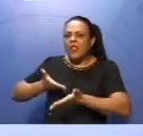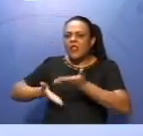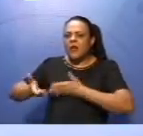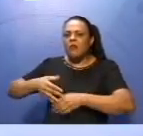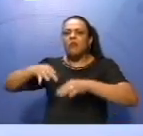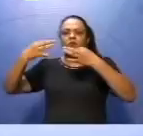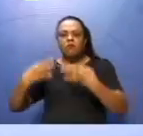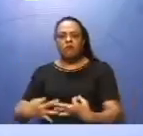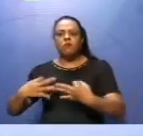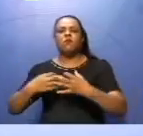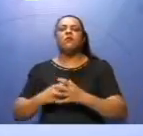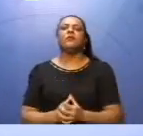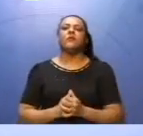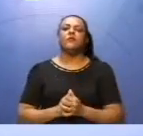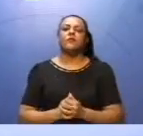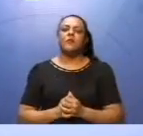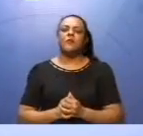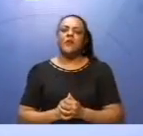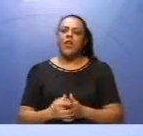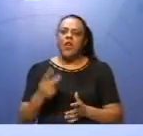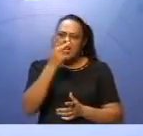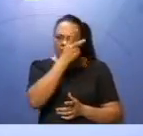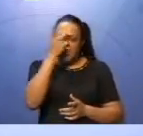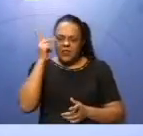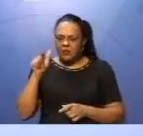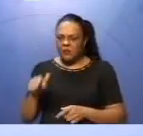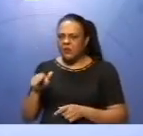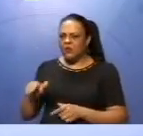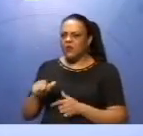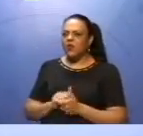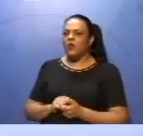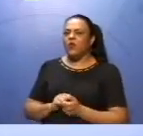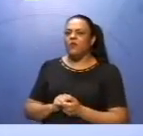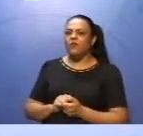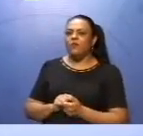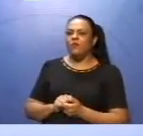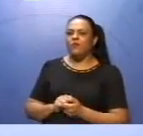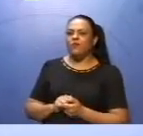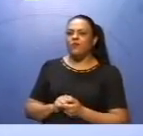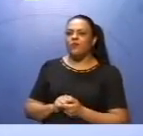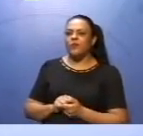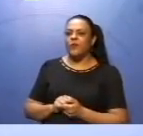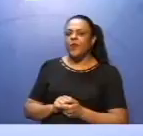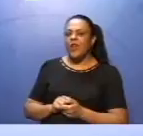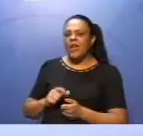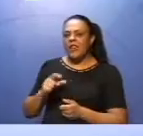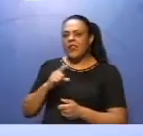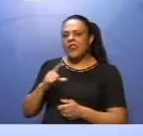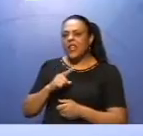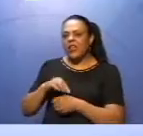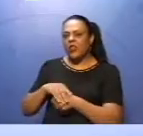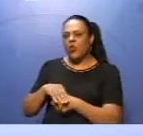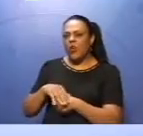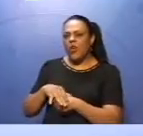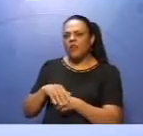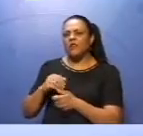efetivo. E as pessoas mais suscetíveis são os que têm doenças, né,